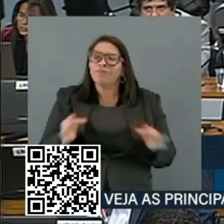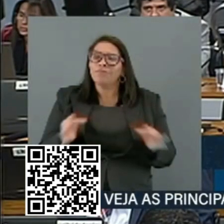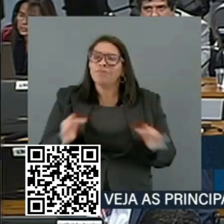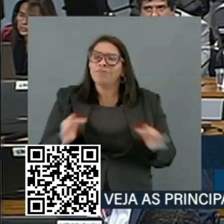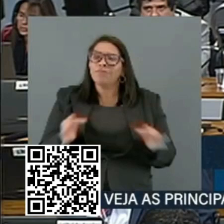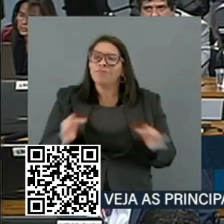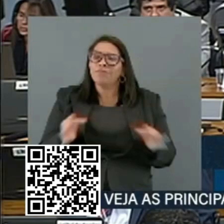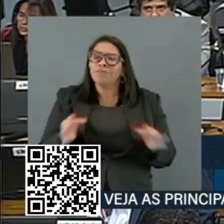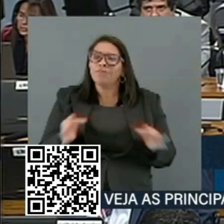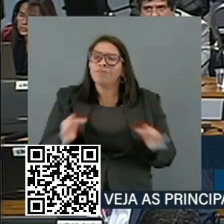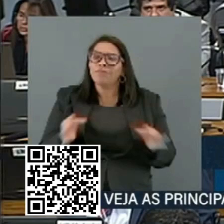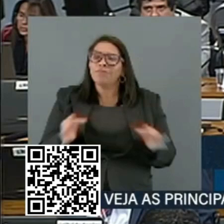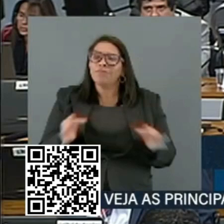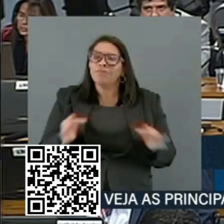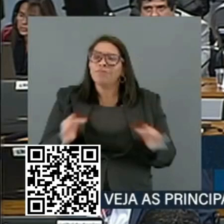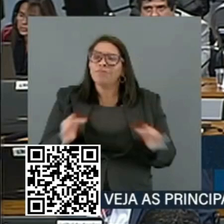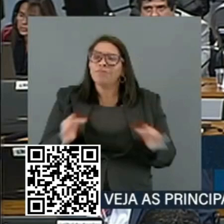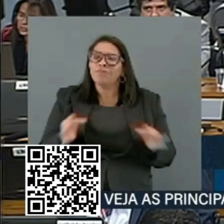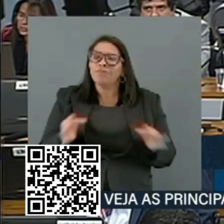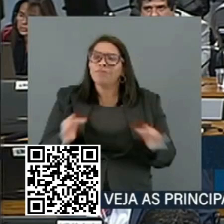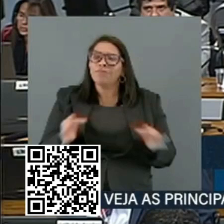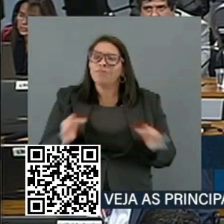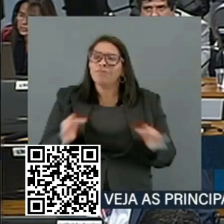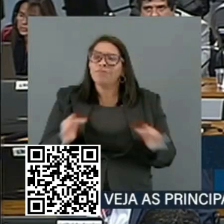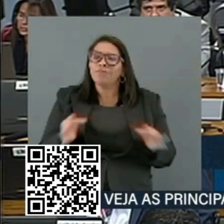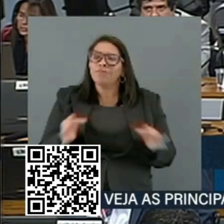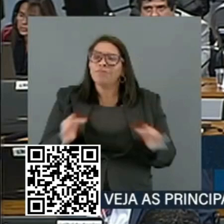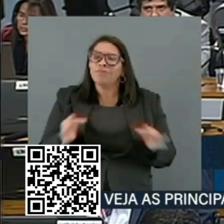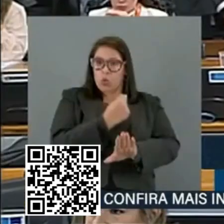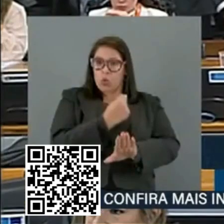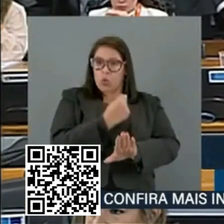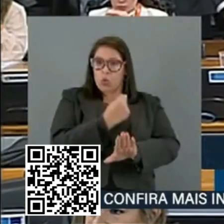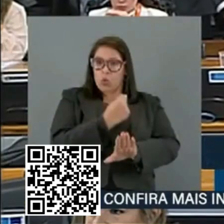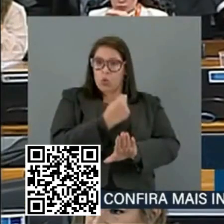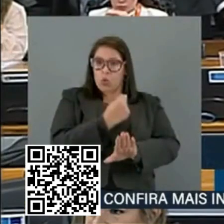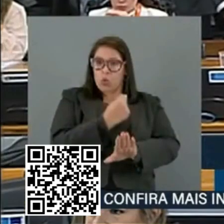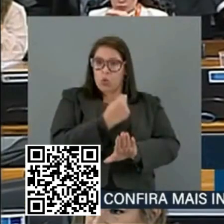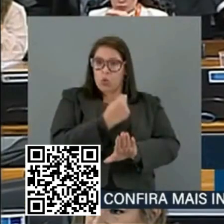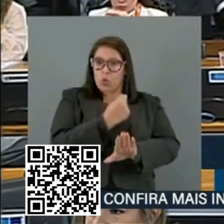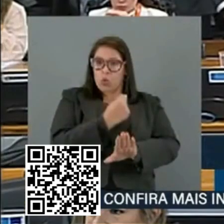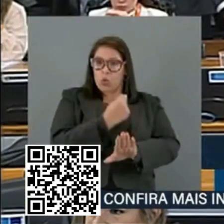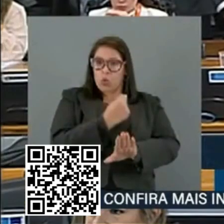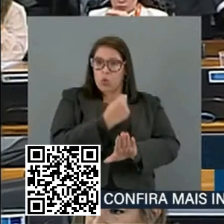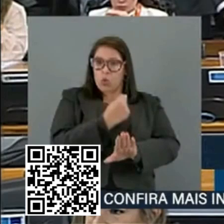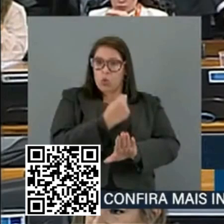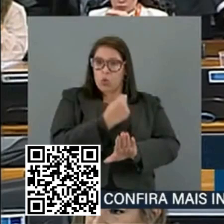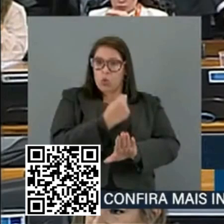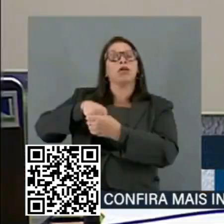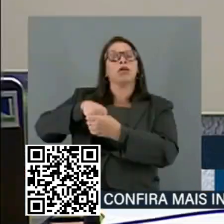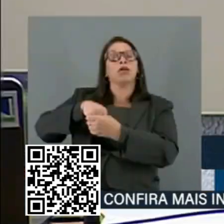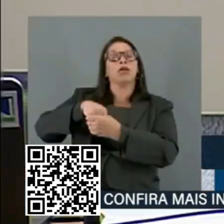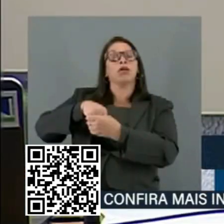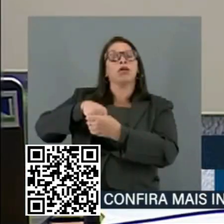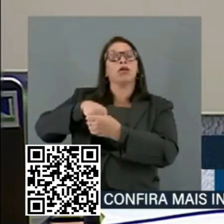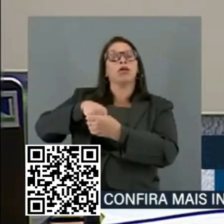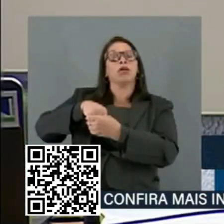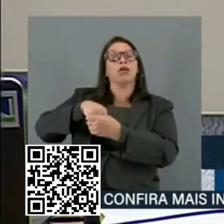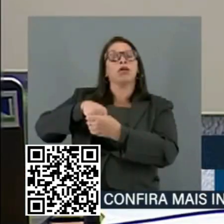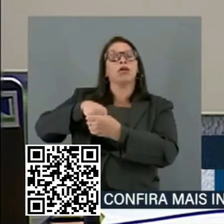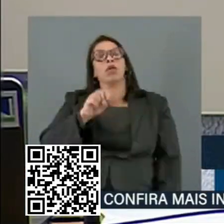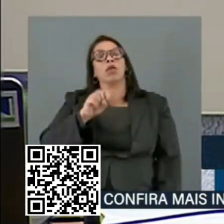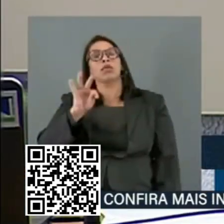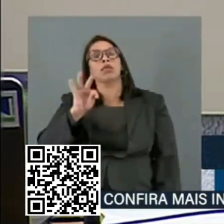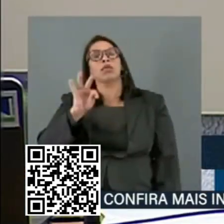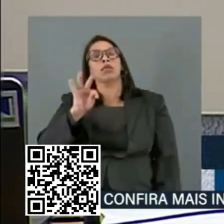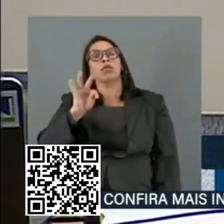Excelências para, caso seja aprovado, vir a exercer o honroso cargo de ministro do Supremo